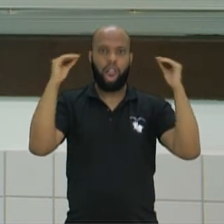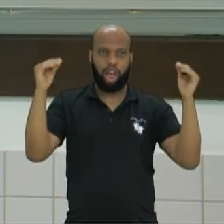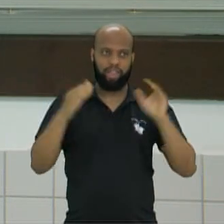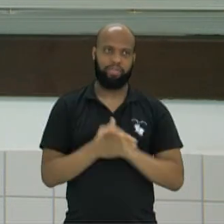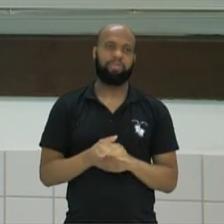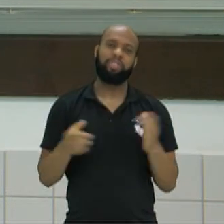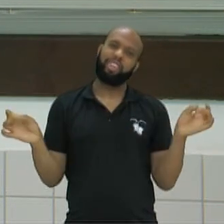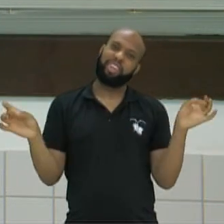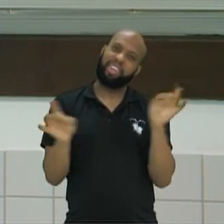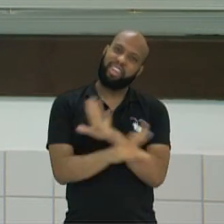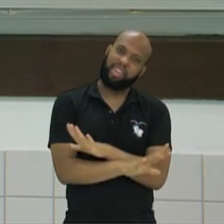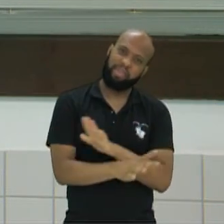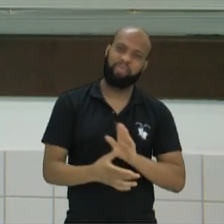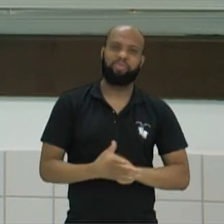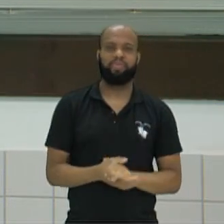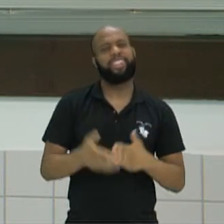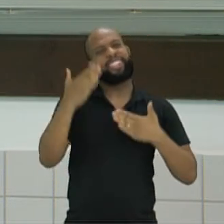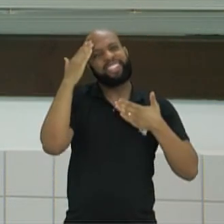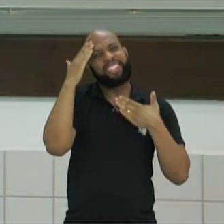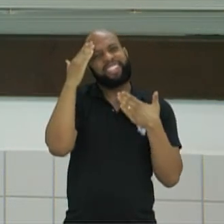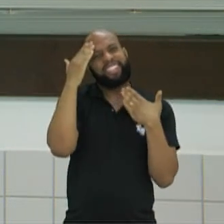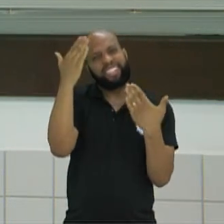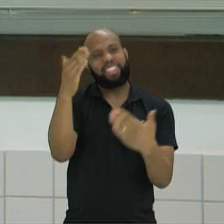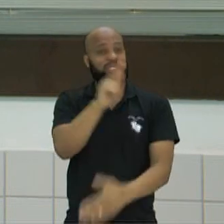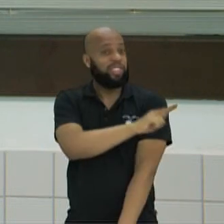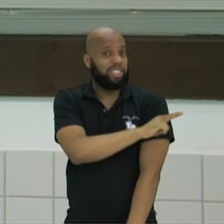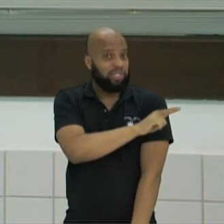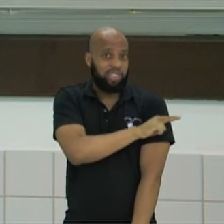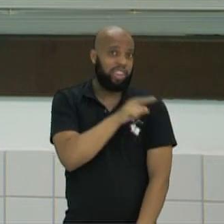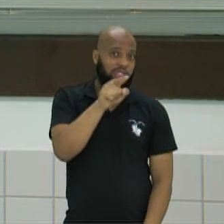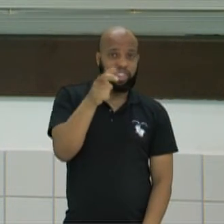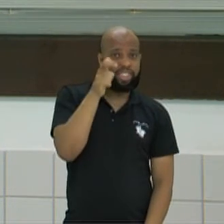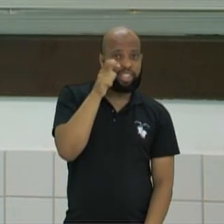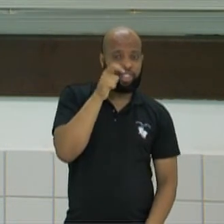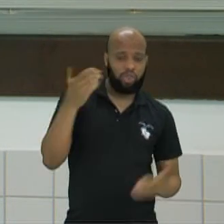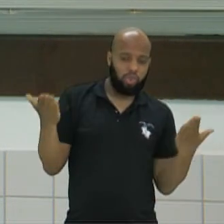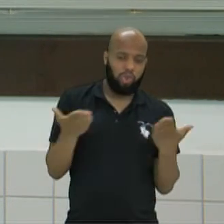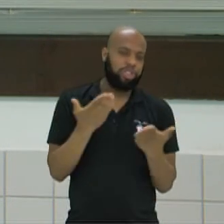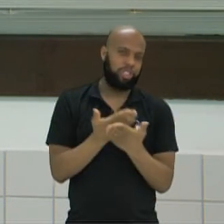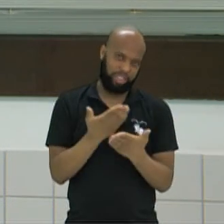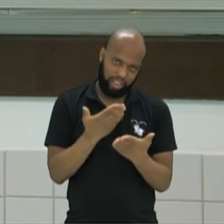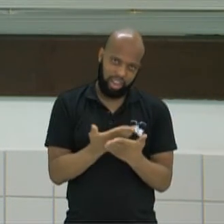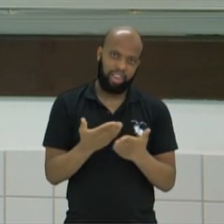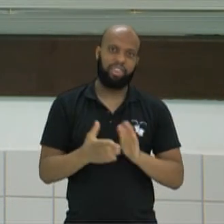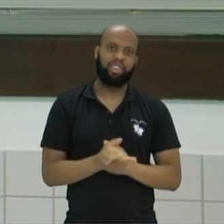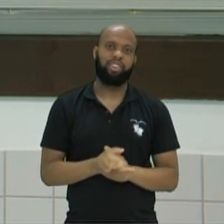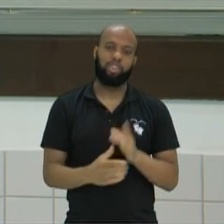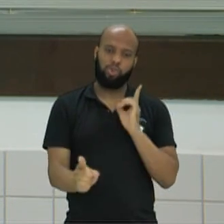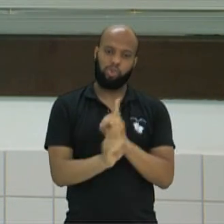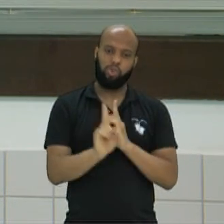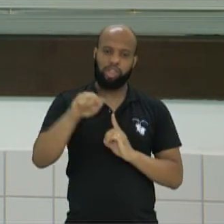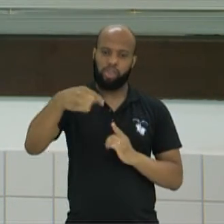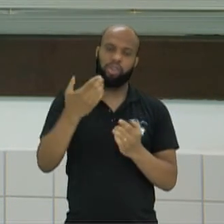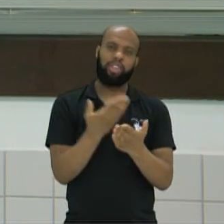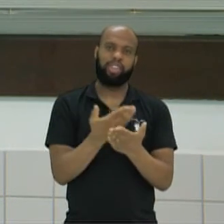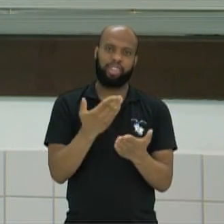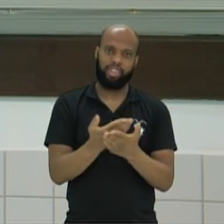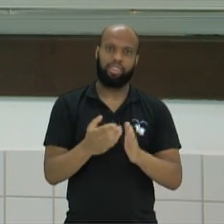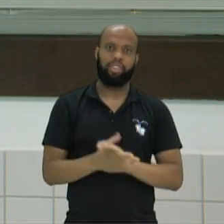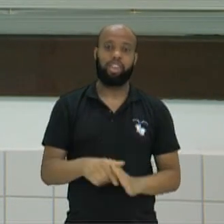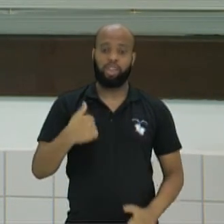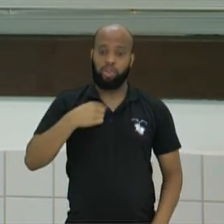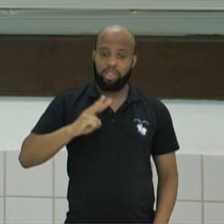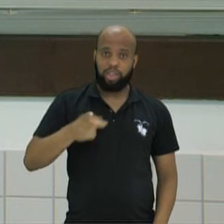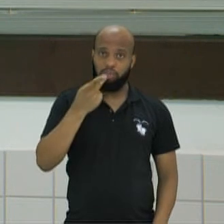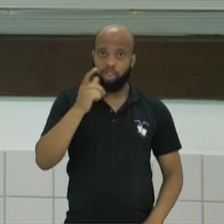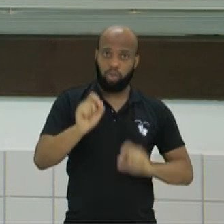Fechou? Só agradecimento, sétimo ano, por ter entrado junto comigo nessa aula aí. Se encontramos na próxima aula. Eu sempre